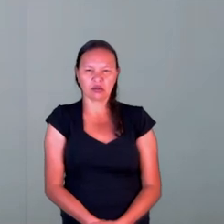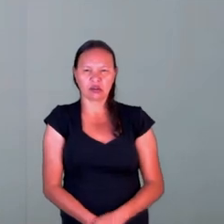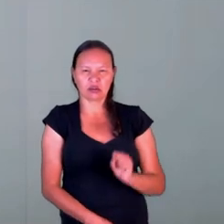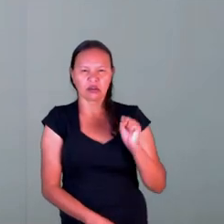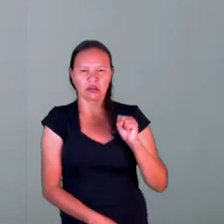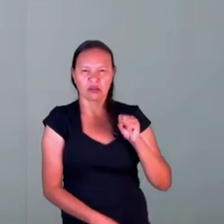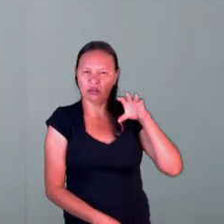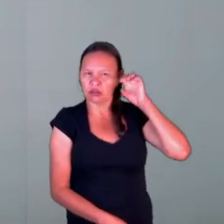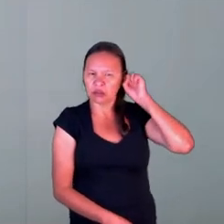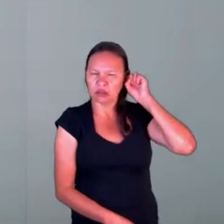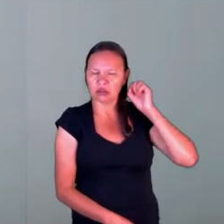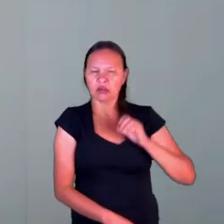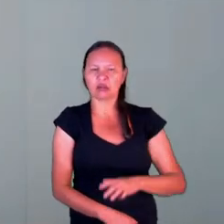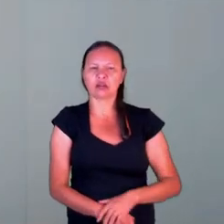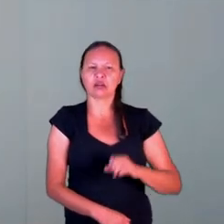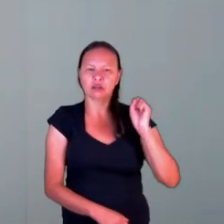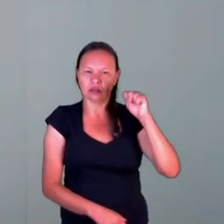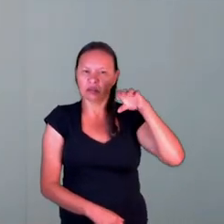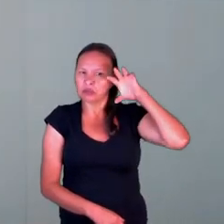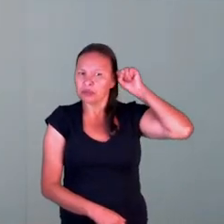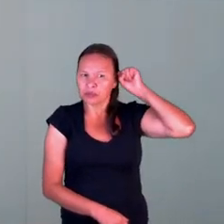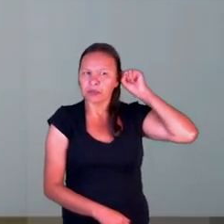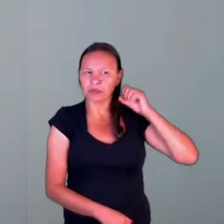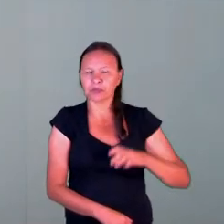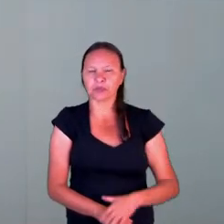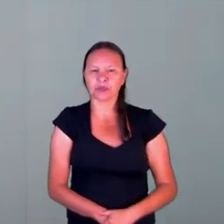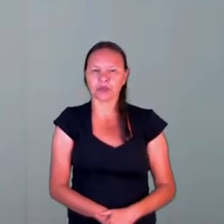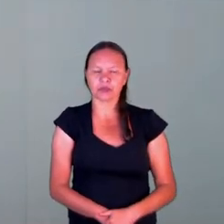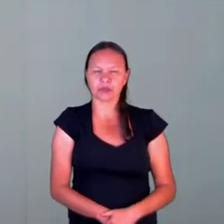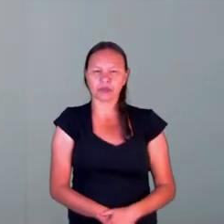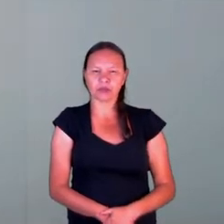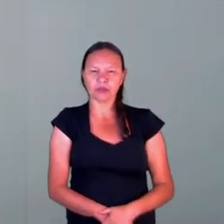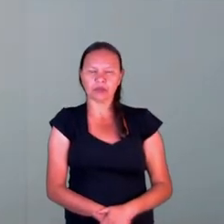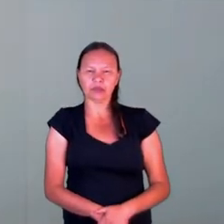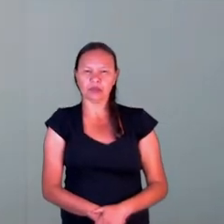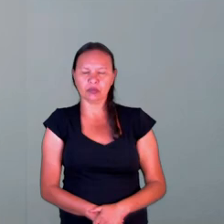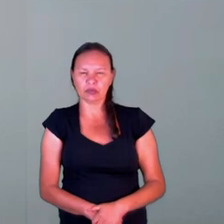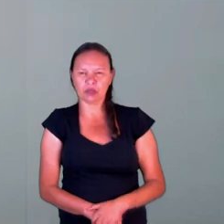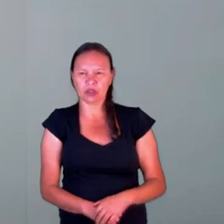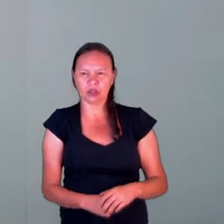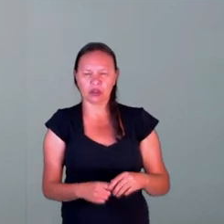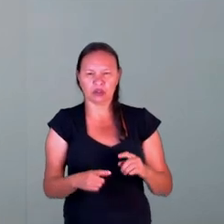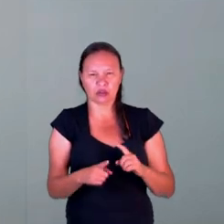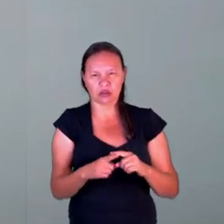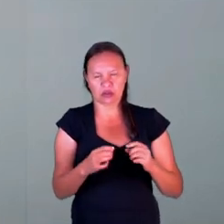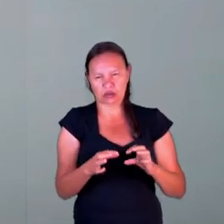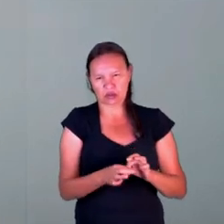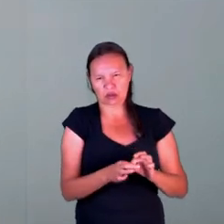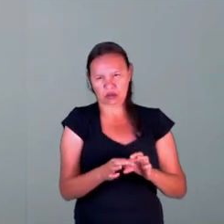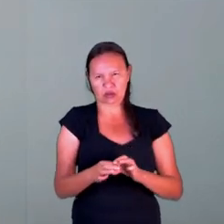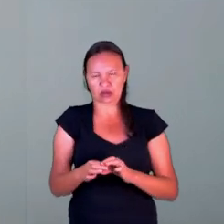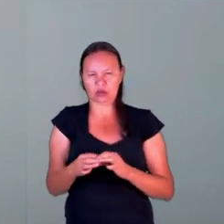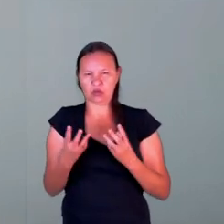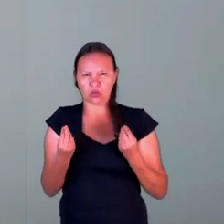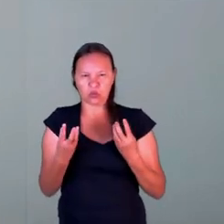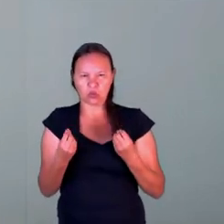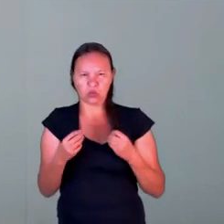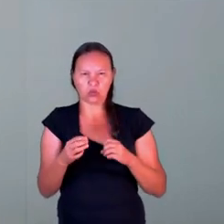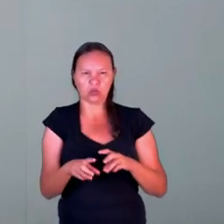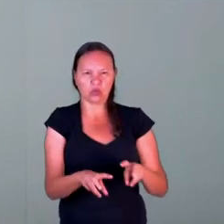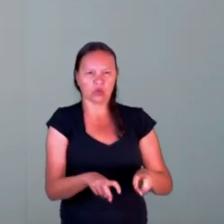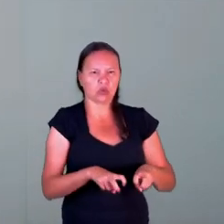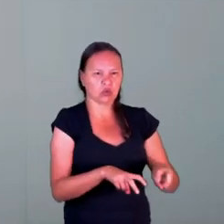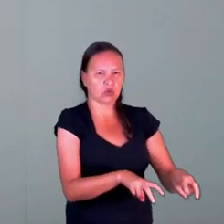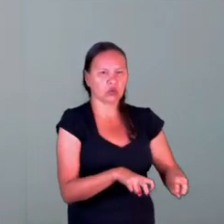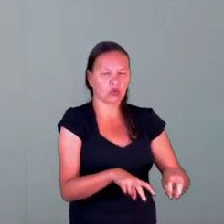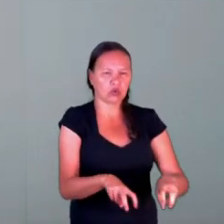eh Sim estamos lhe ouvindo Eh a legislação brasileira sanitária ela é muito inadequada para pequeno agricultor muito muito muito entendeu se